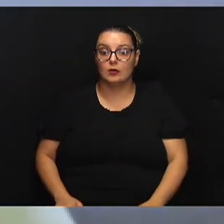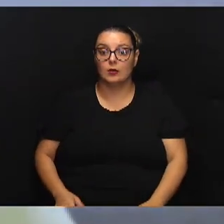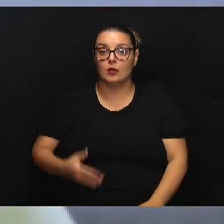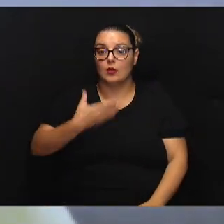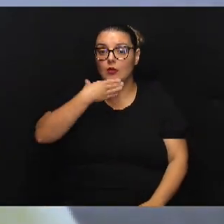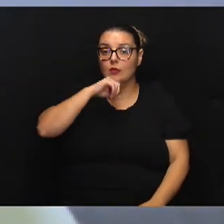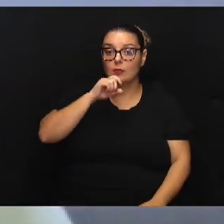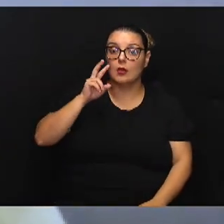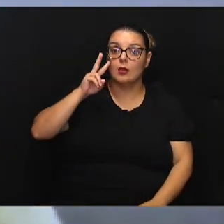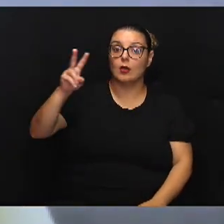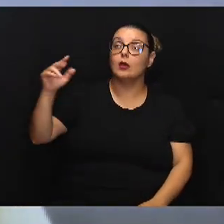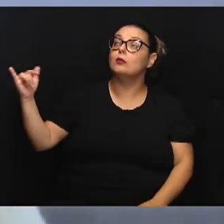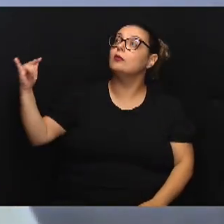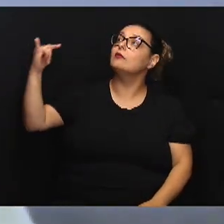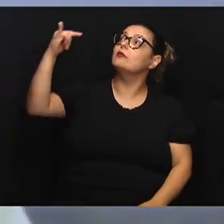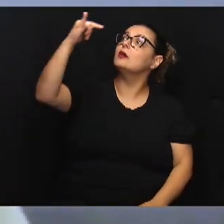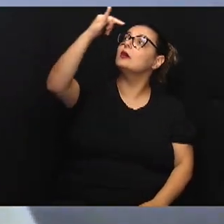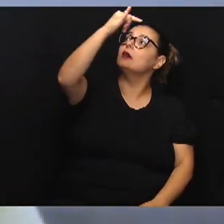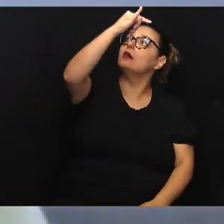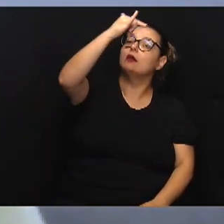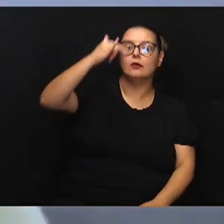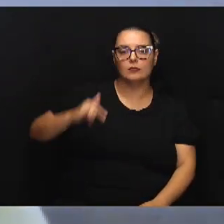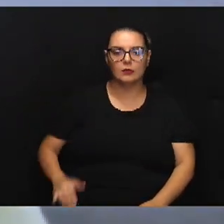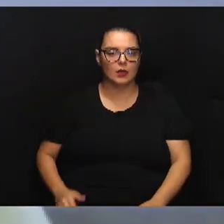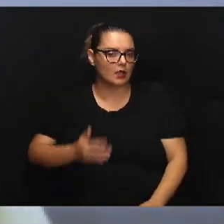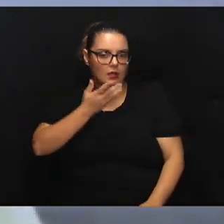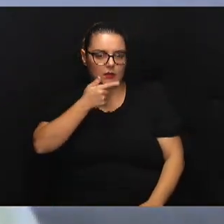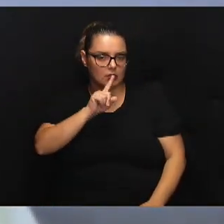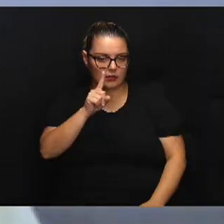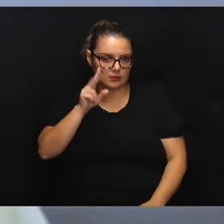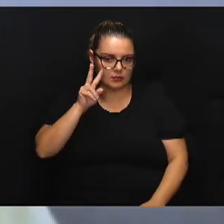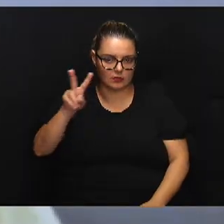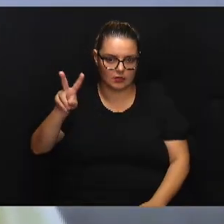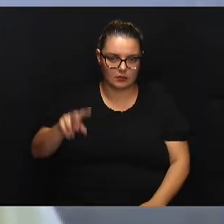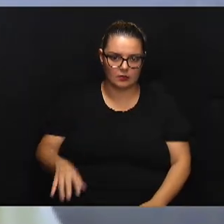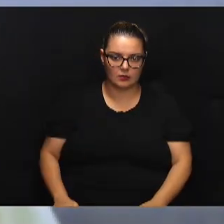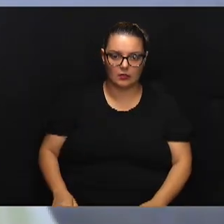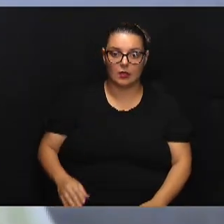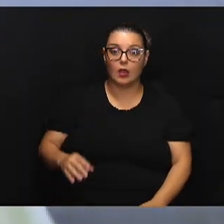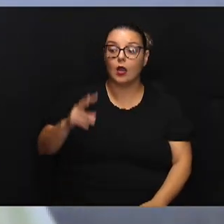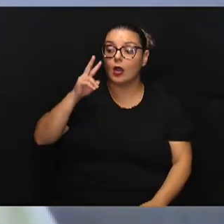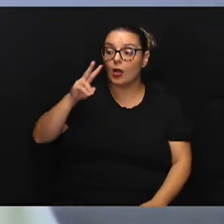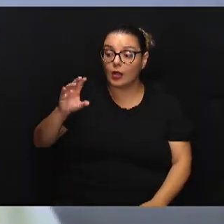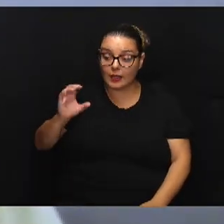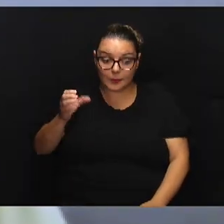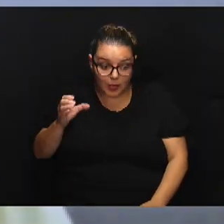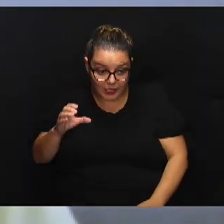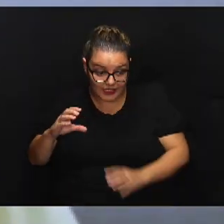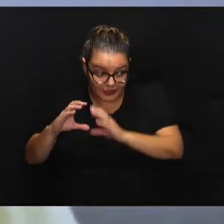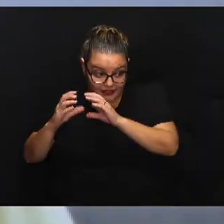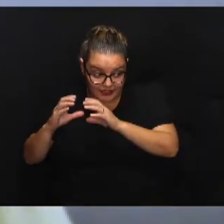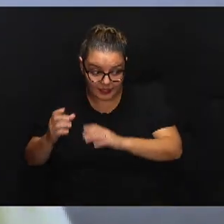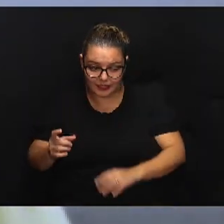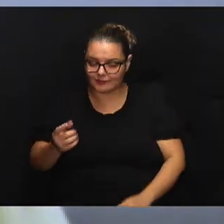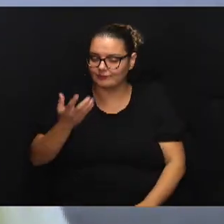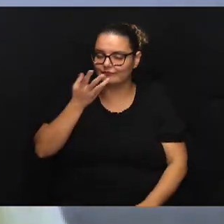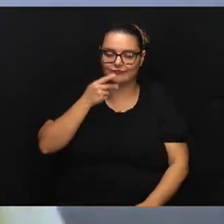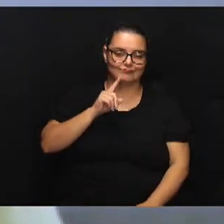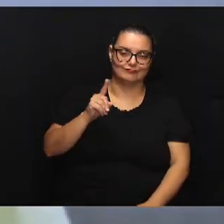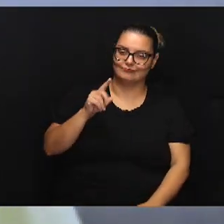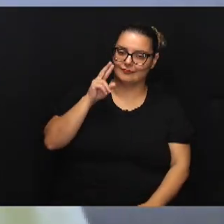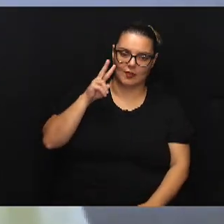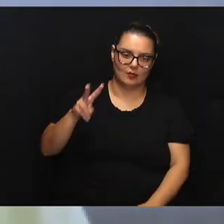olha o avião. A criança não olha. Olha a bolinha, a criança não olha. Então, isso